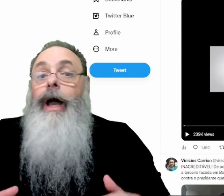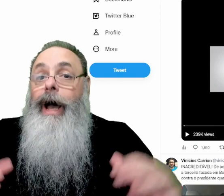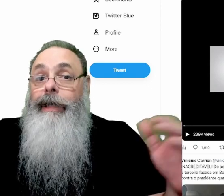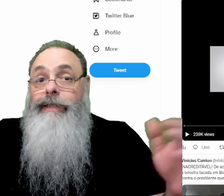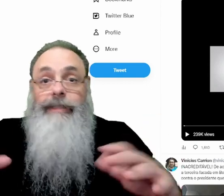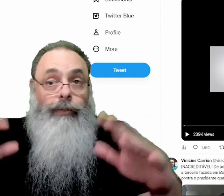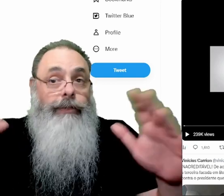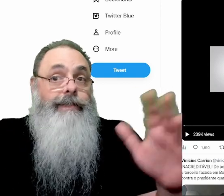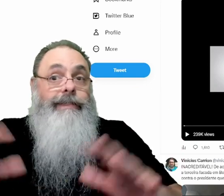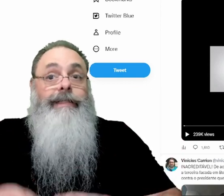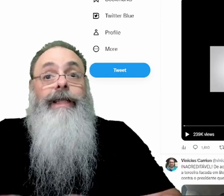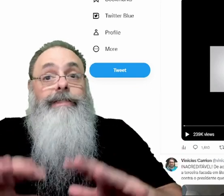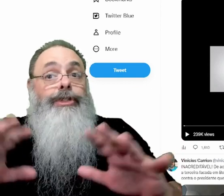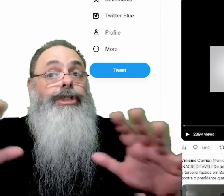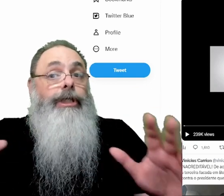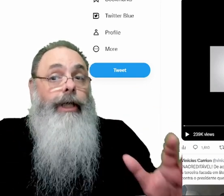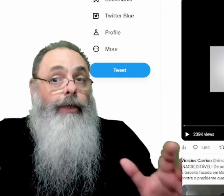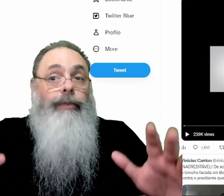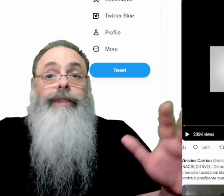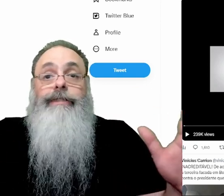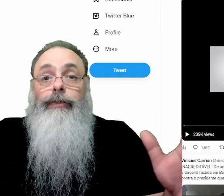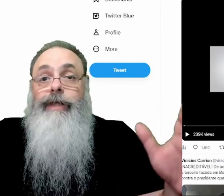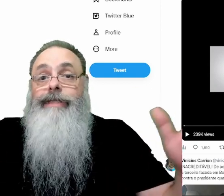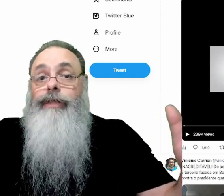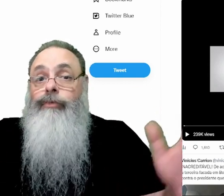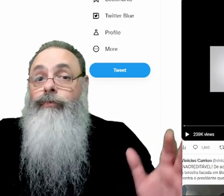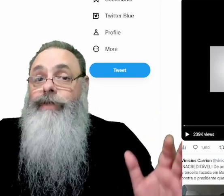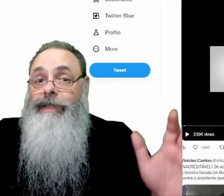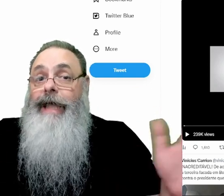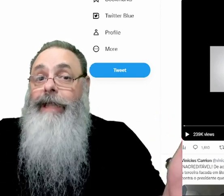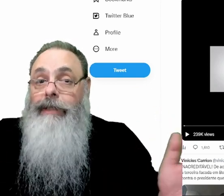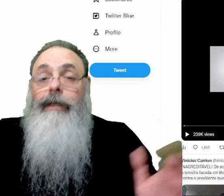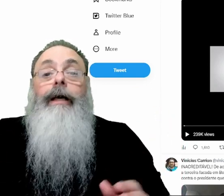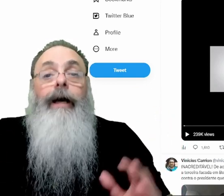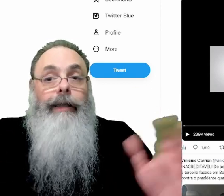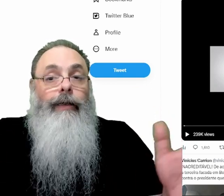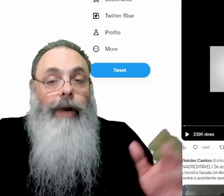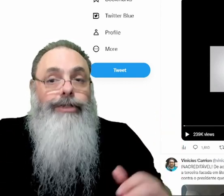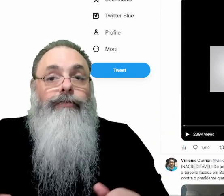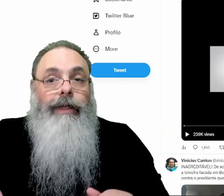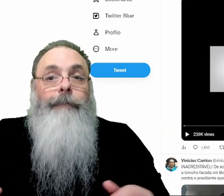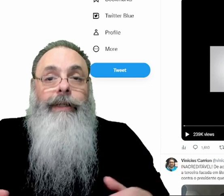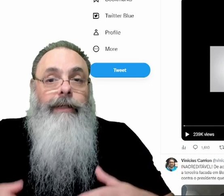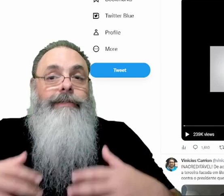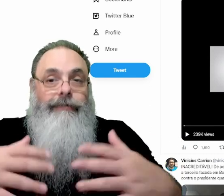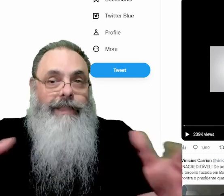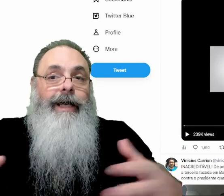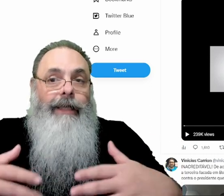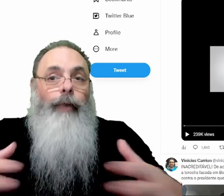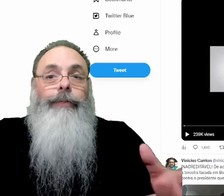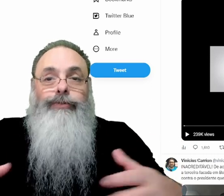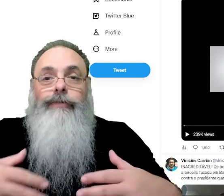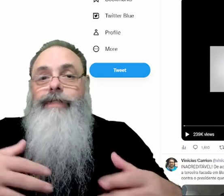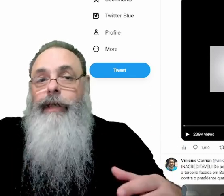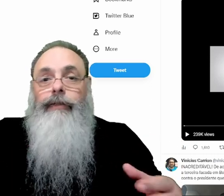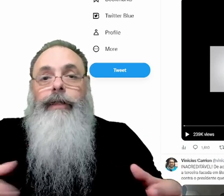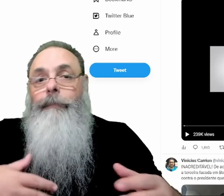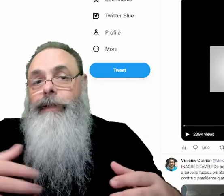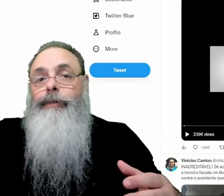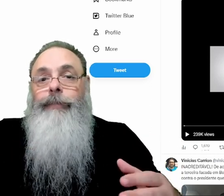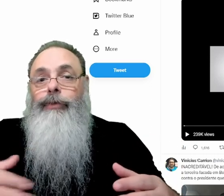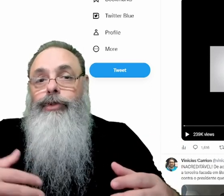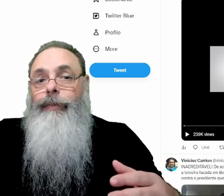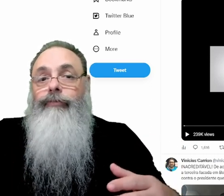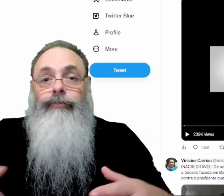Brasil. Aí, se nesse dia acontecer do Exército não fazer nada, aí eu acho que vale a pena sacanear o pessoal, dizer que é